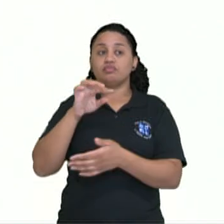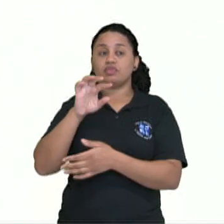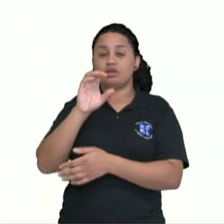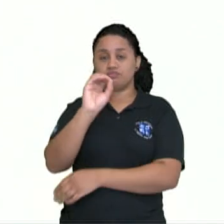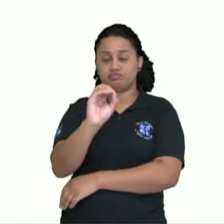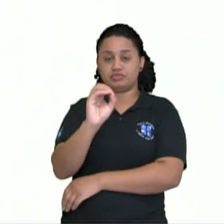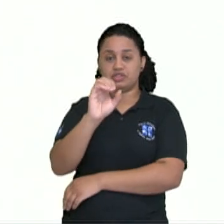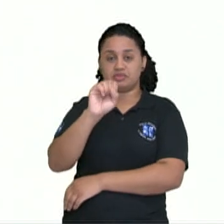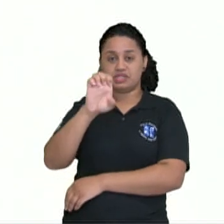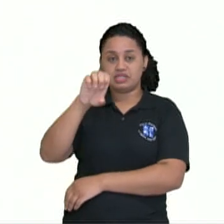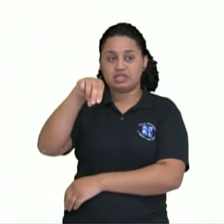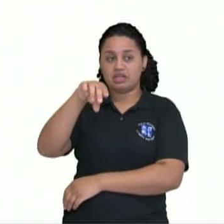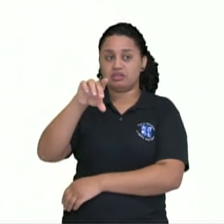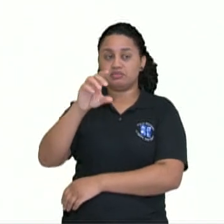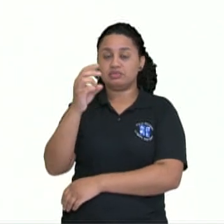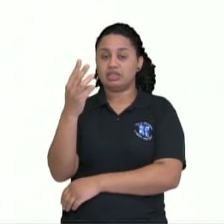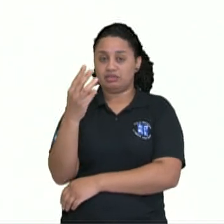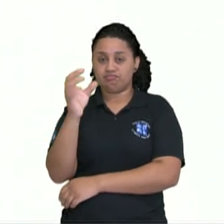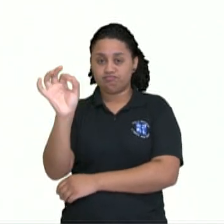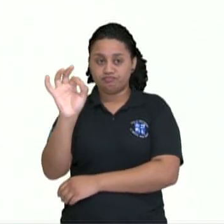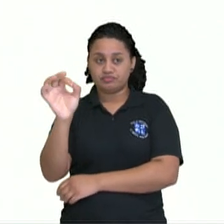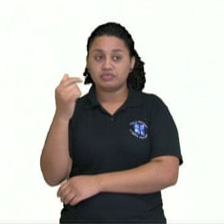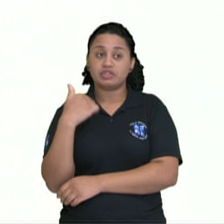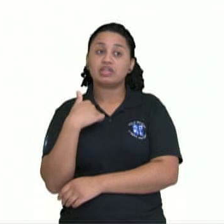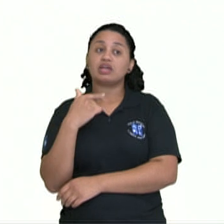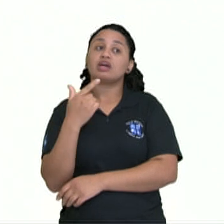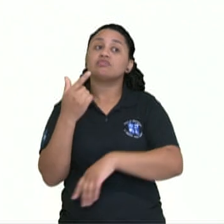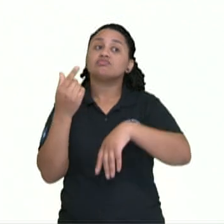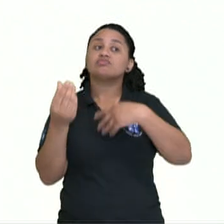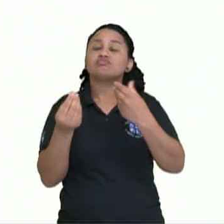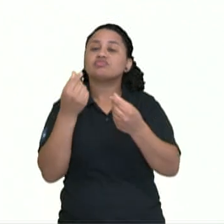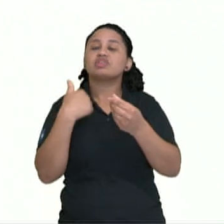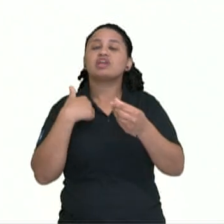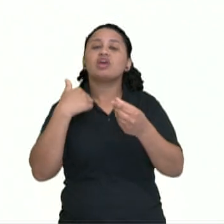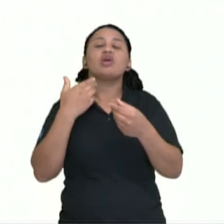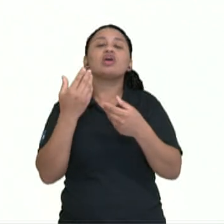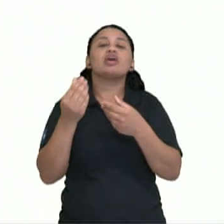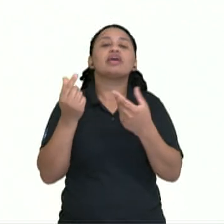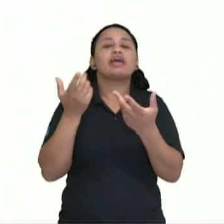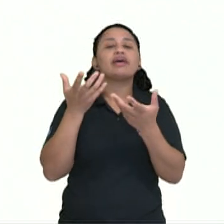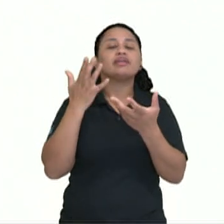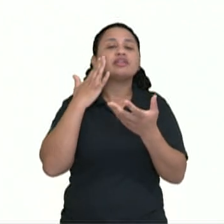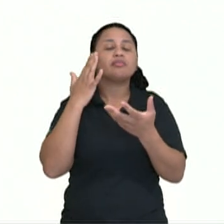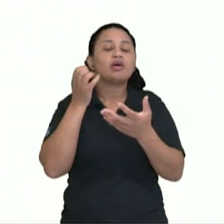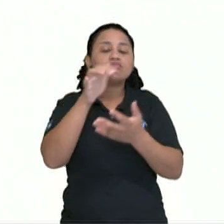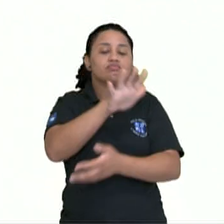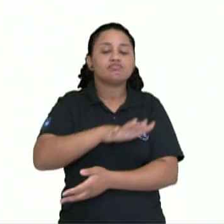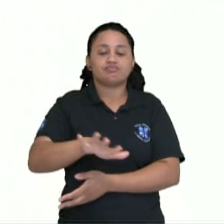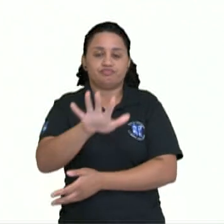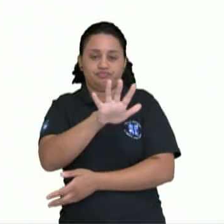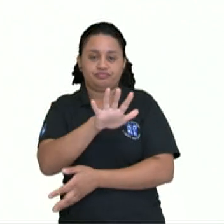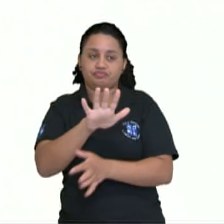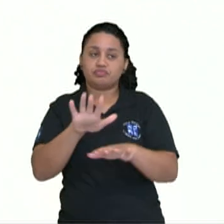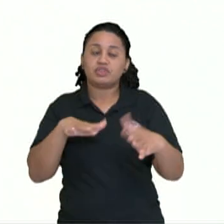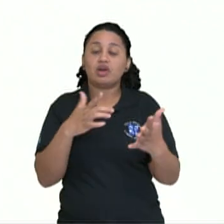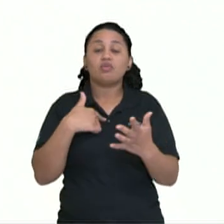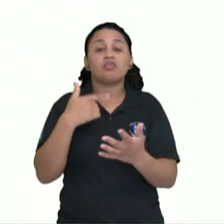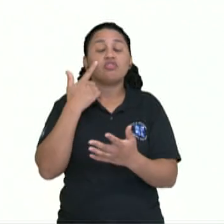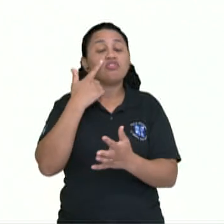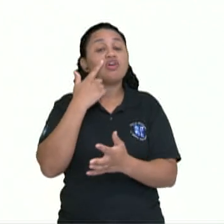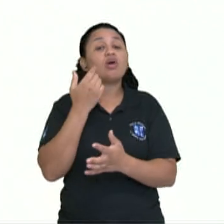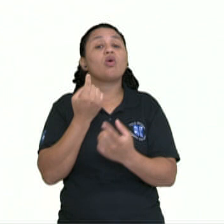graus, que é o ângulo formado com a direção do campo e o campo magnético. Determine o valor